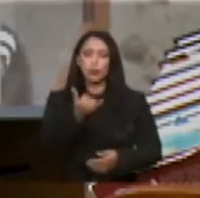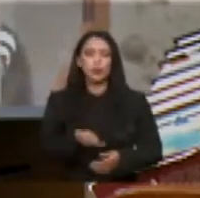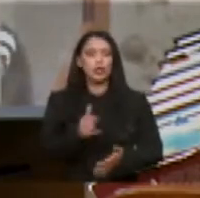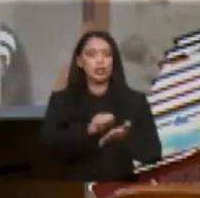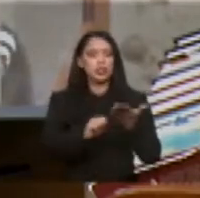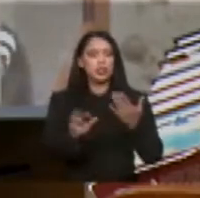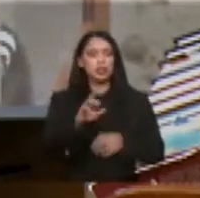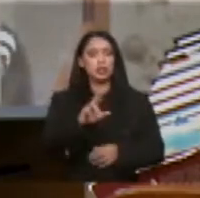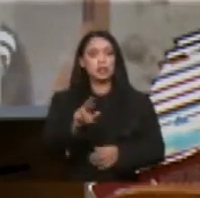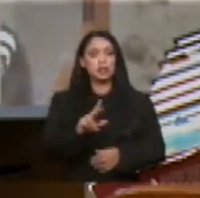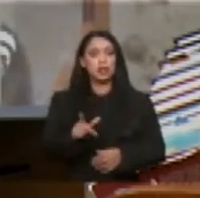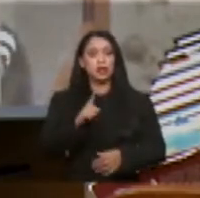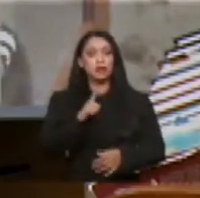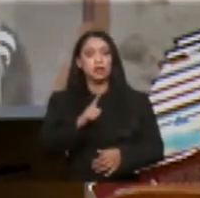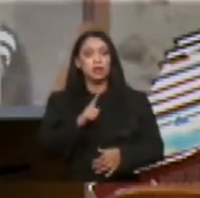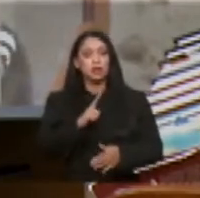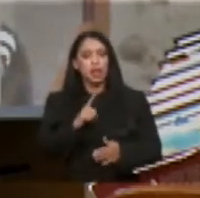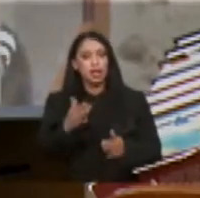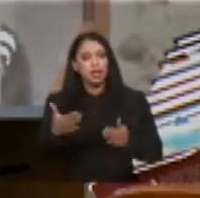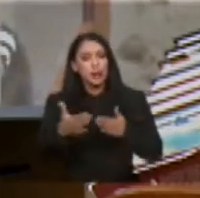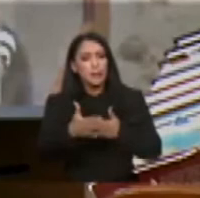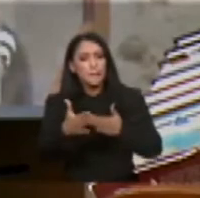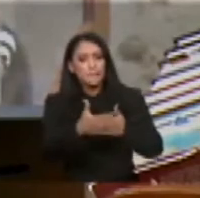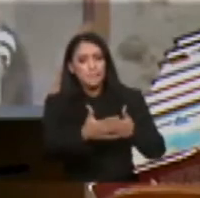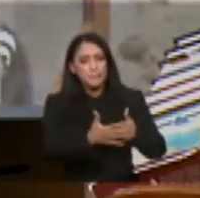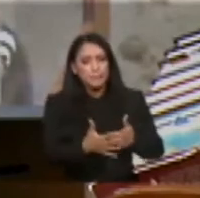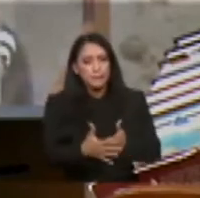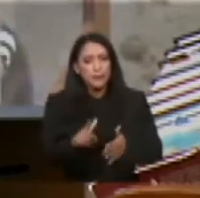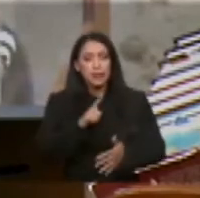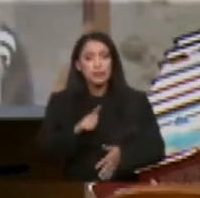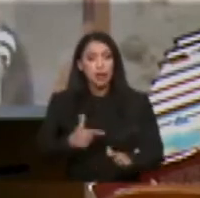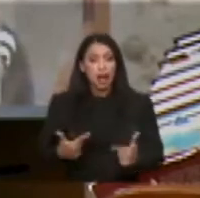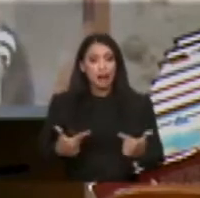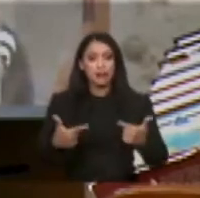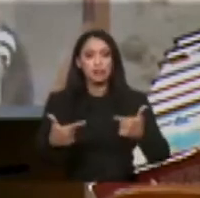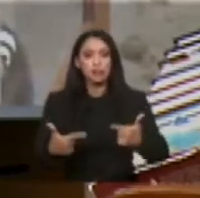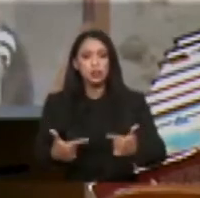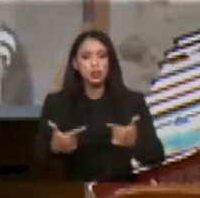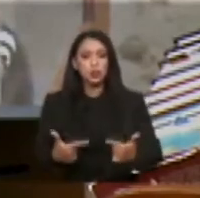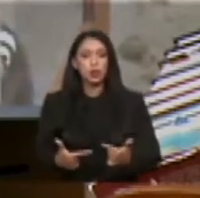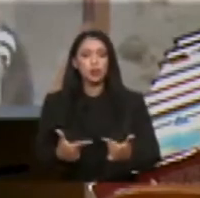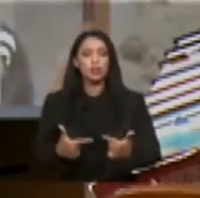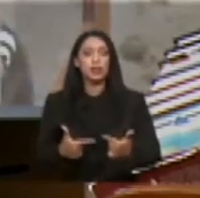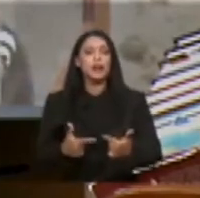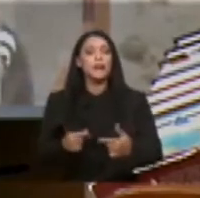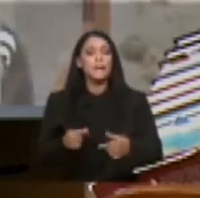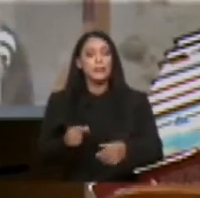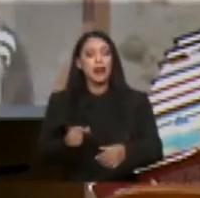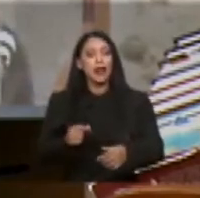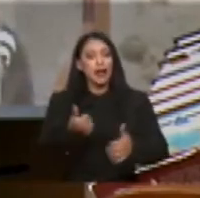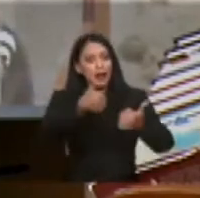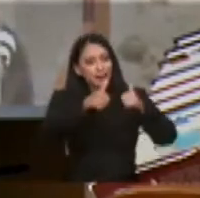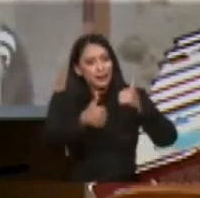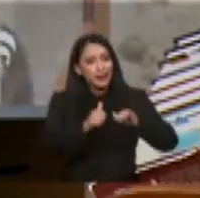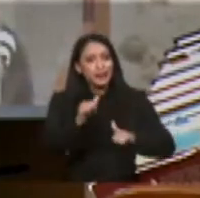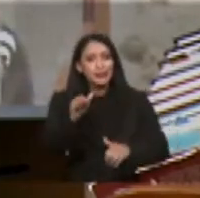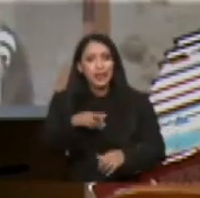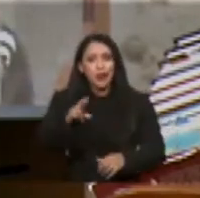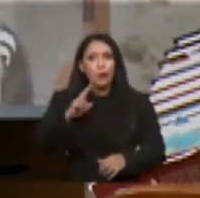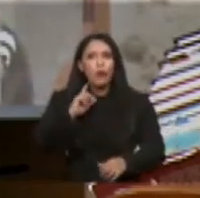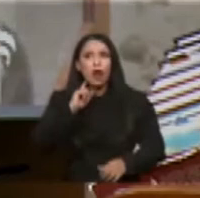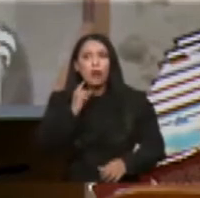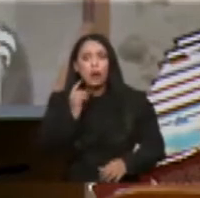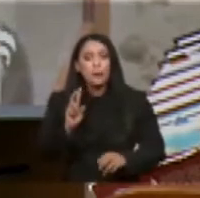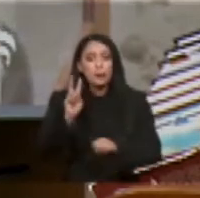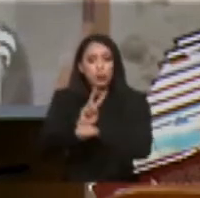mundial e destinam-se a auxiliar a tomada de ações para o atingimento do nível ideal de qualidade do ar alcançável para